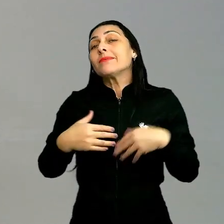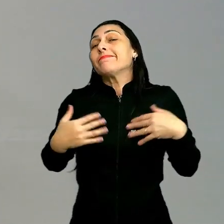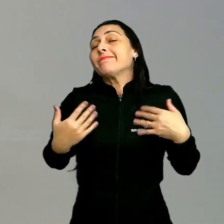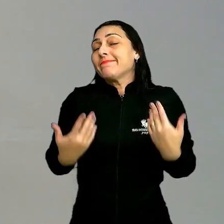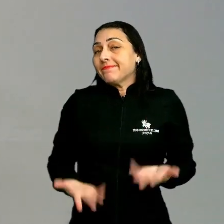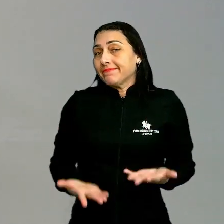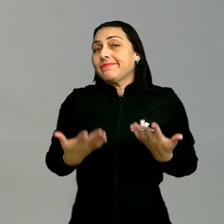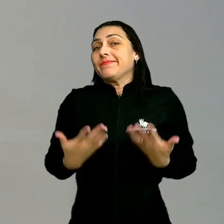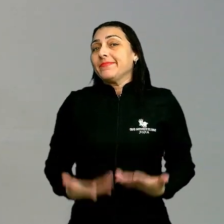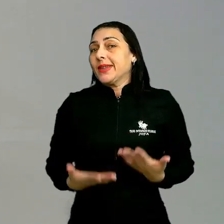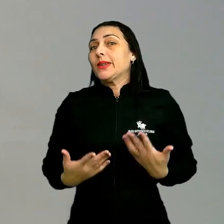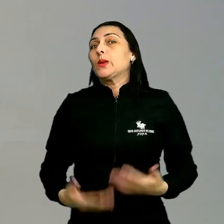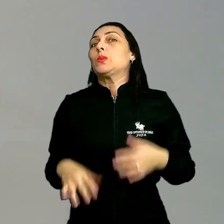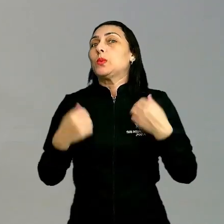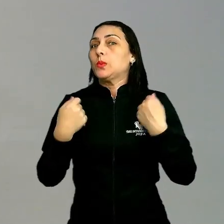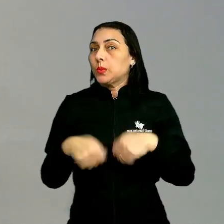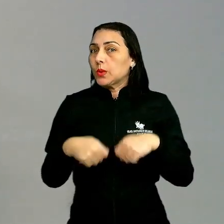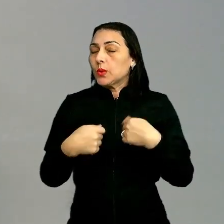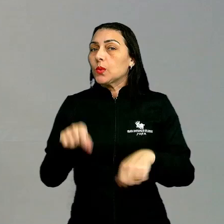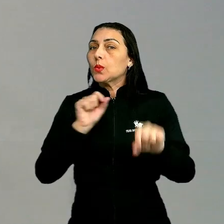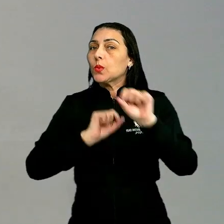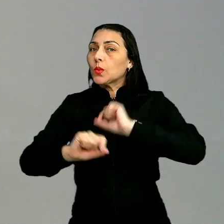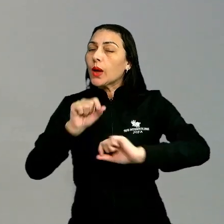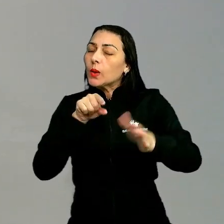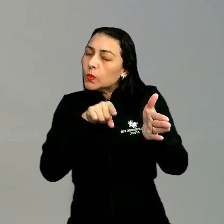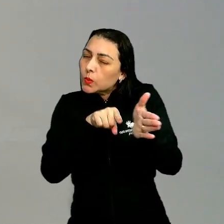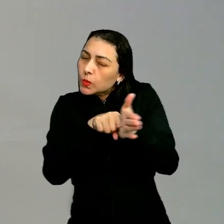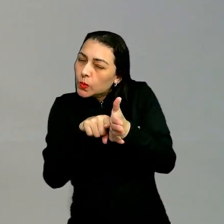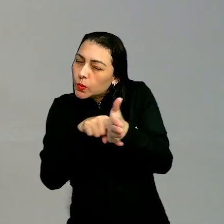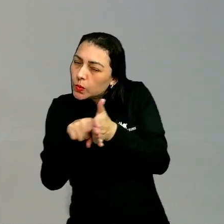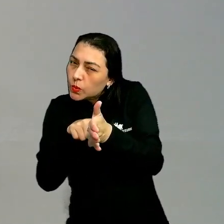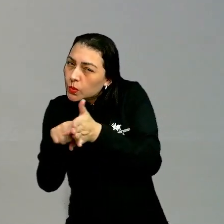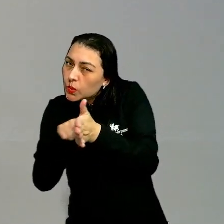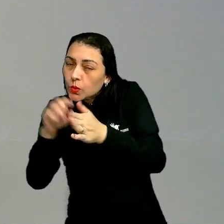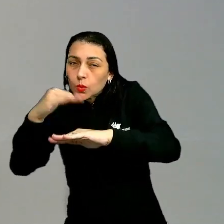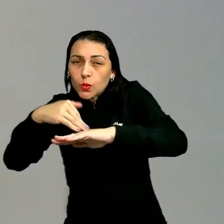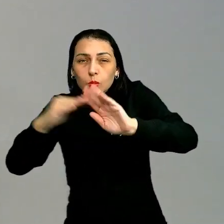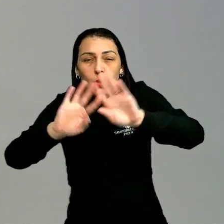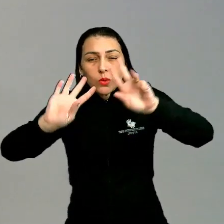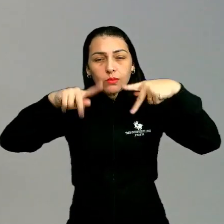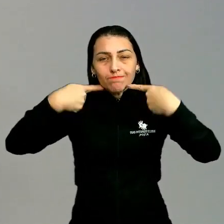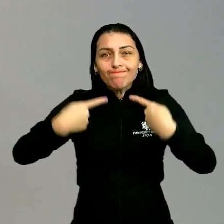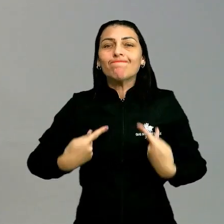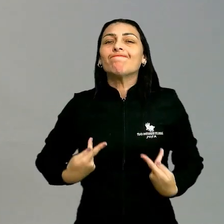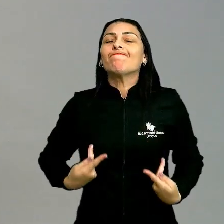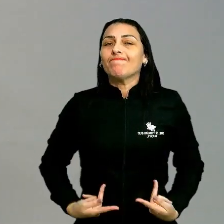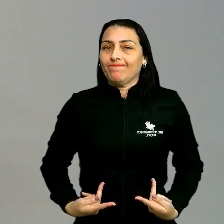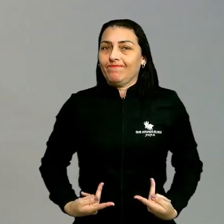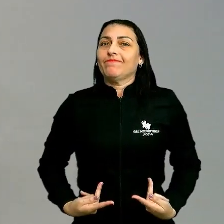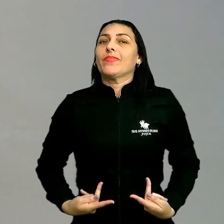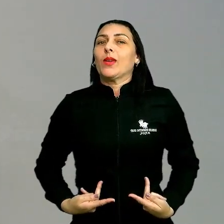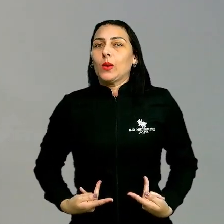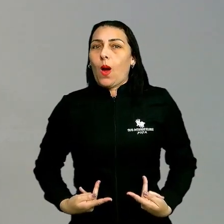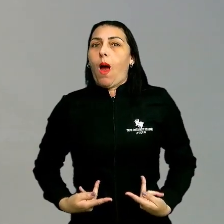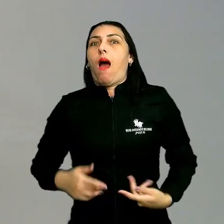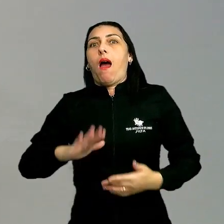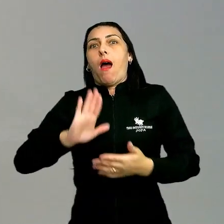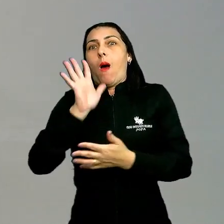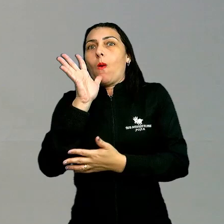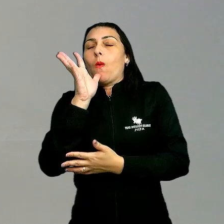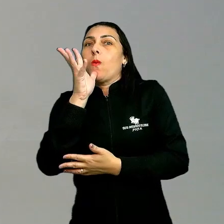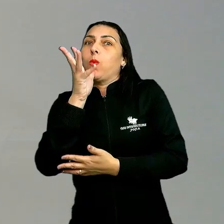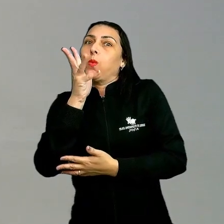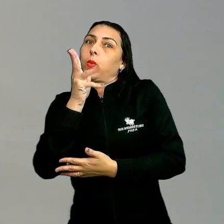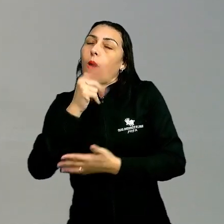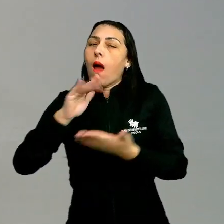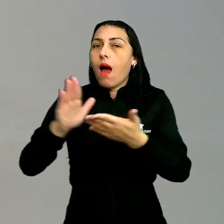Aí tem pano para as mangas, porque você vai precisar investigar toda a humanidade. Aí vai levar alguns séculos, não é?